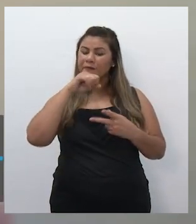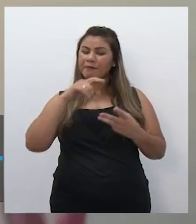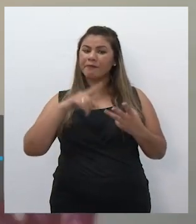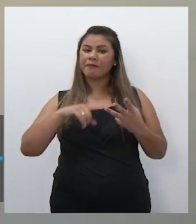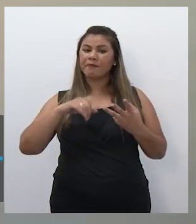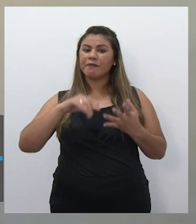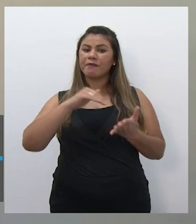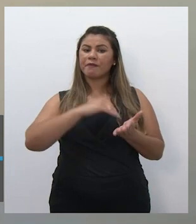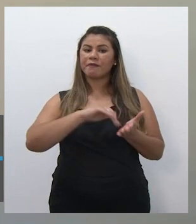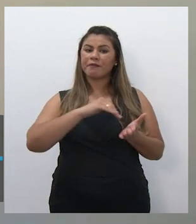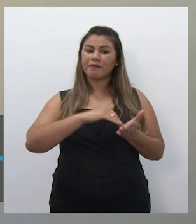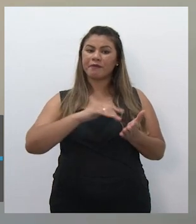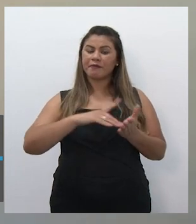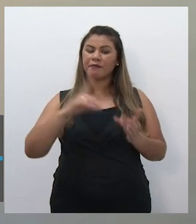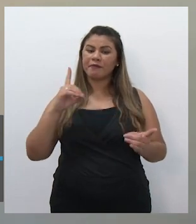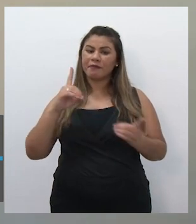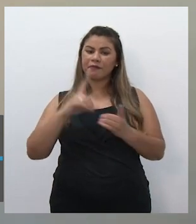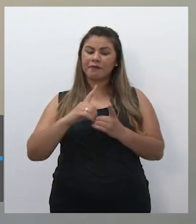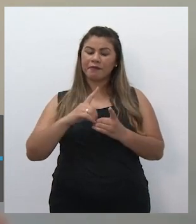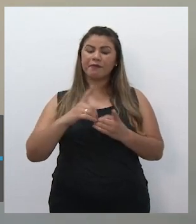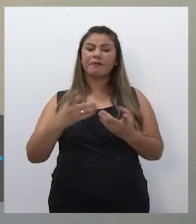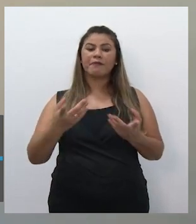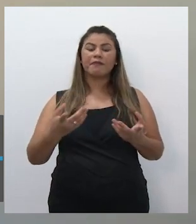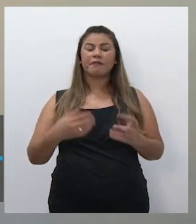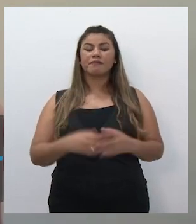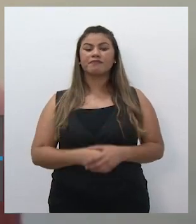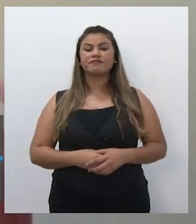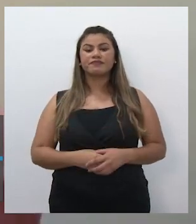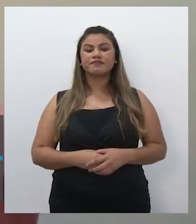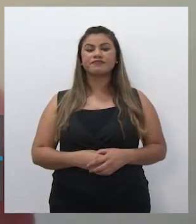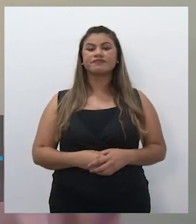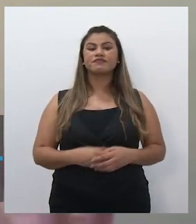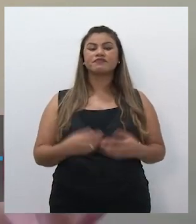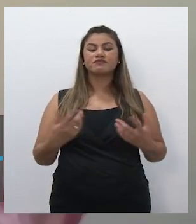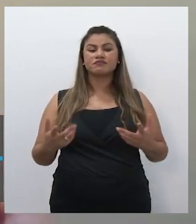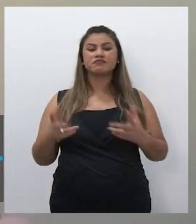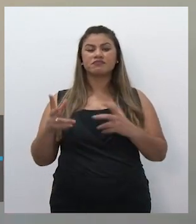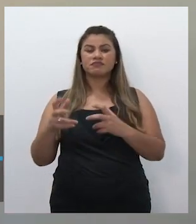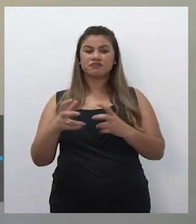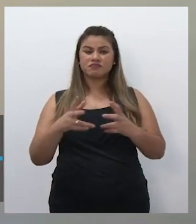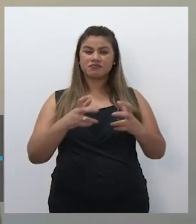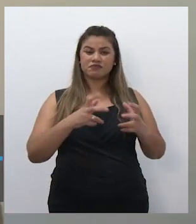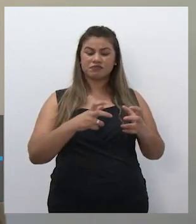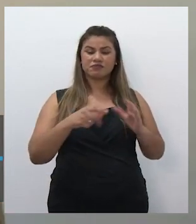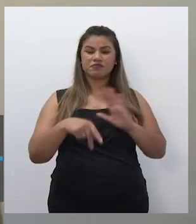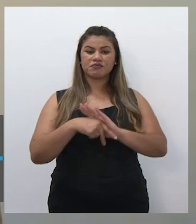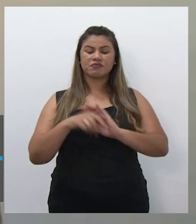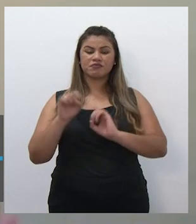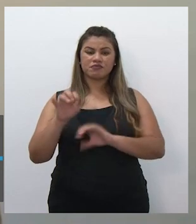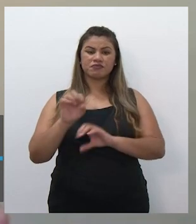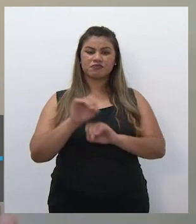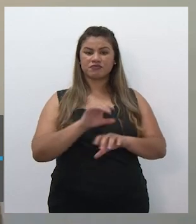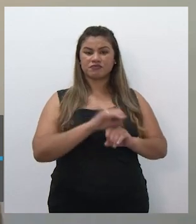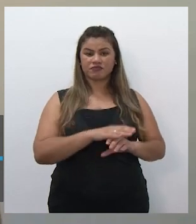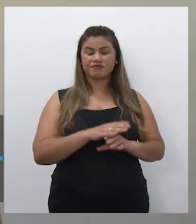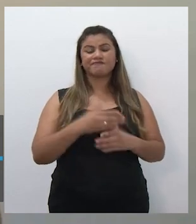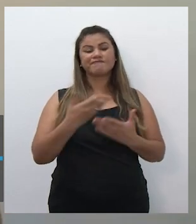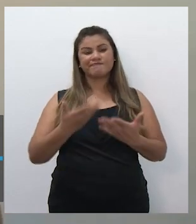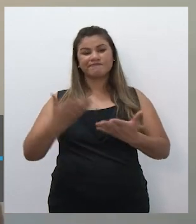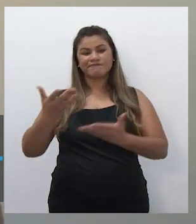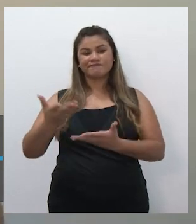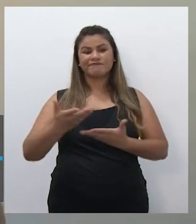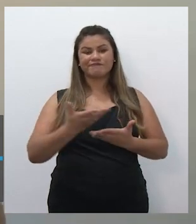a secretaria atende os nossos alunos, né? Então, lá tem uma concepção de ensino. Então, eu convido